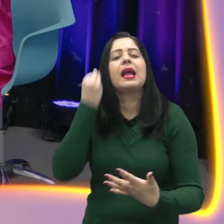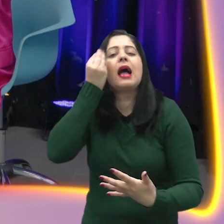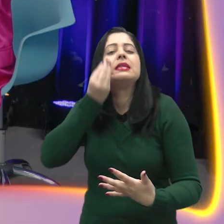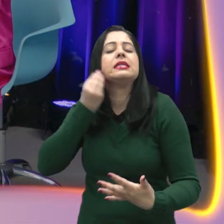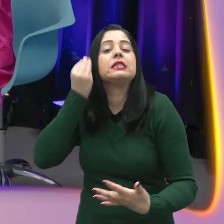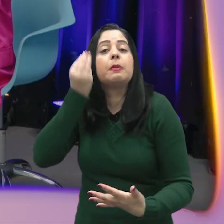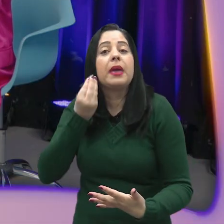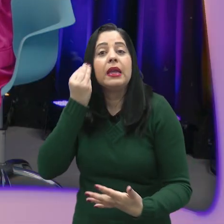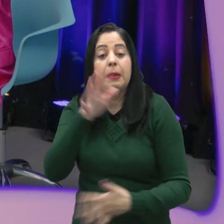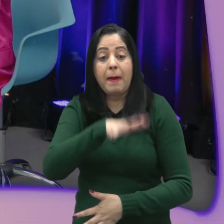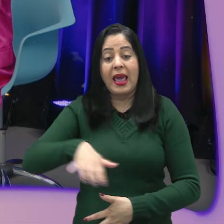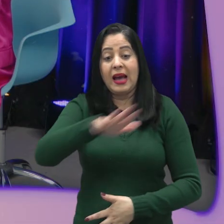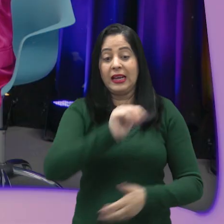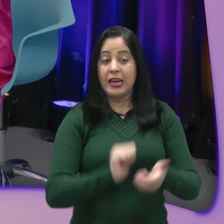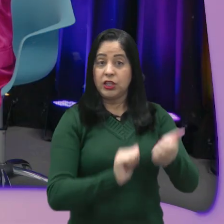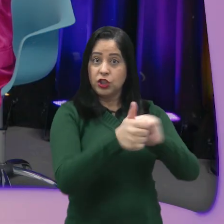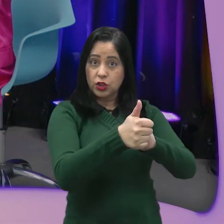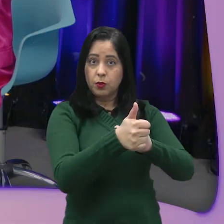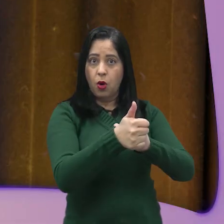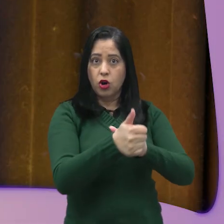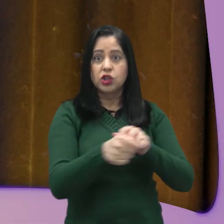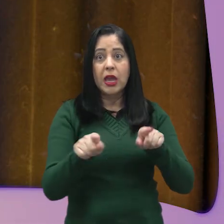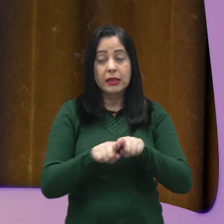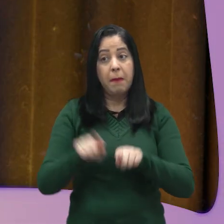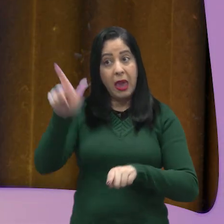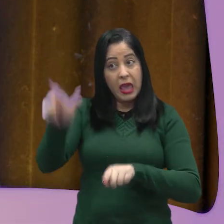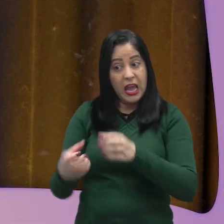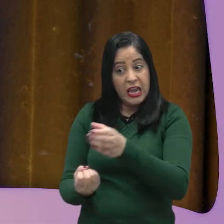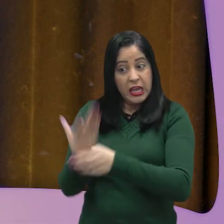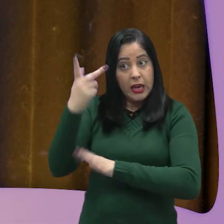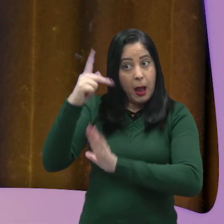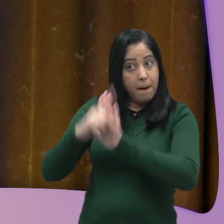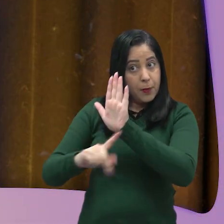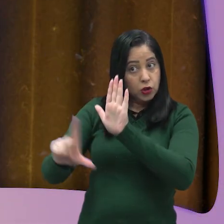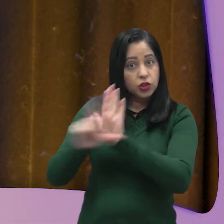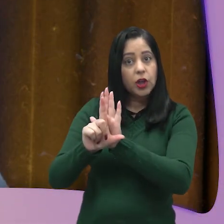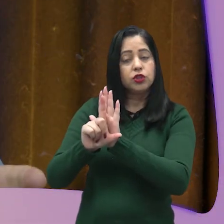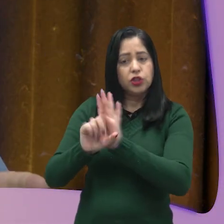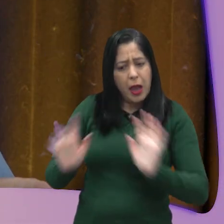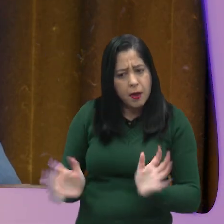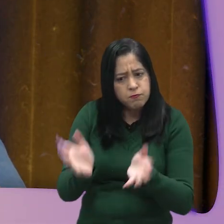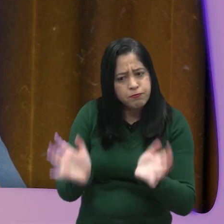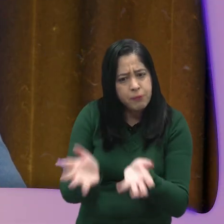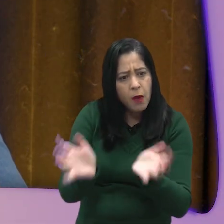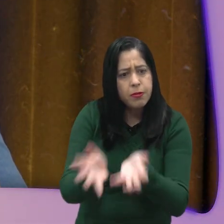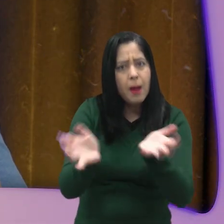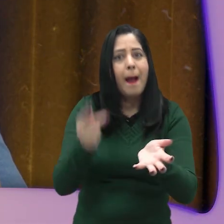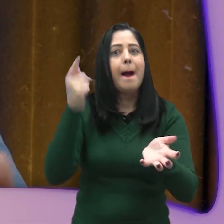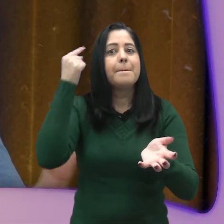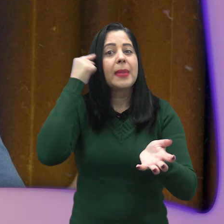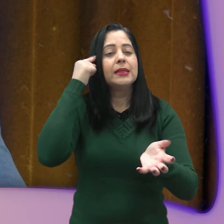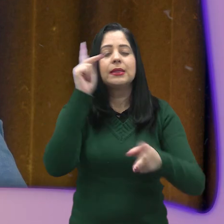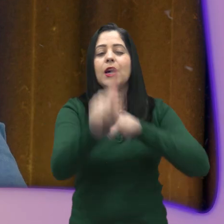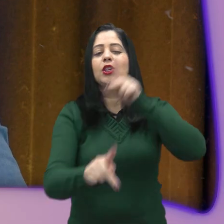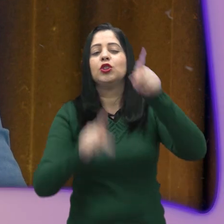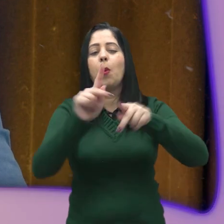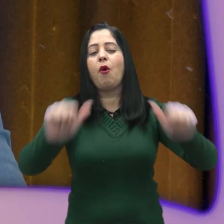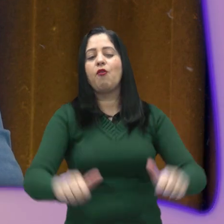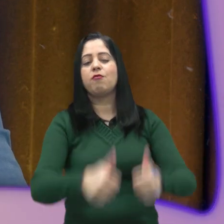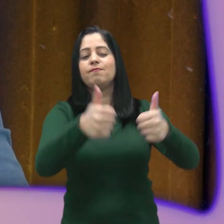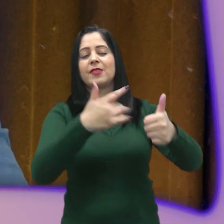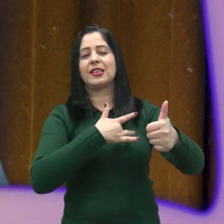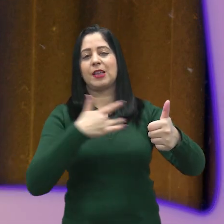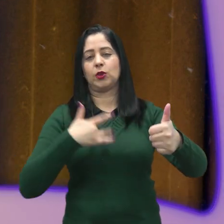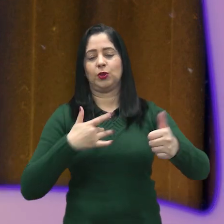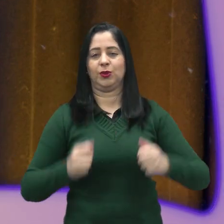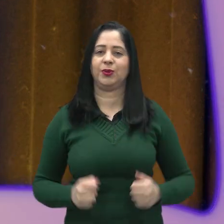compartilhar suas experiências no esporte e como ele vem implementando projetos e iniciativas na cidade, pensando numa